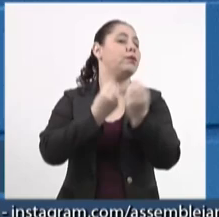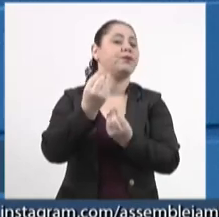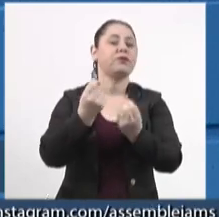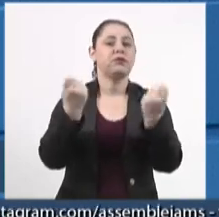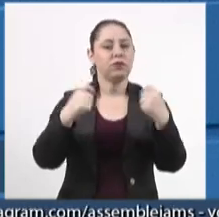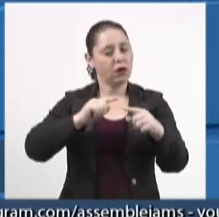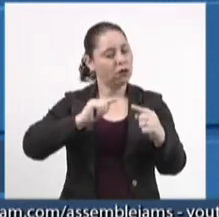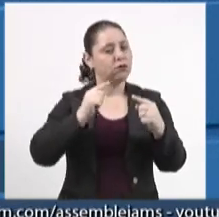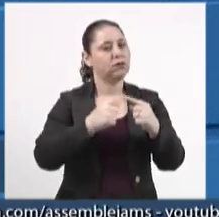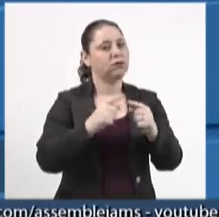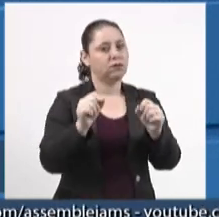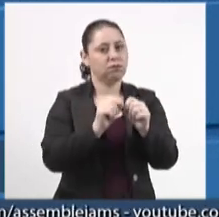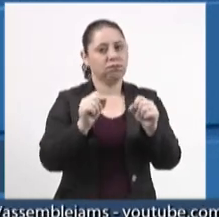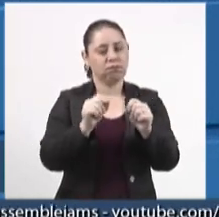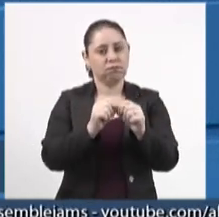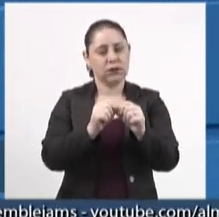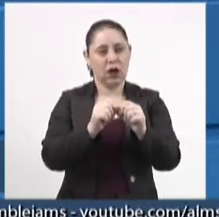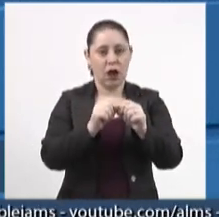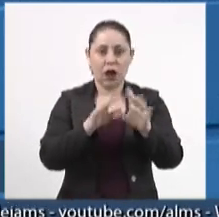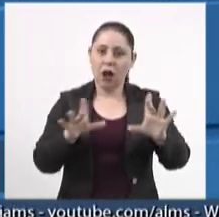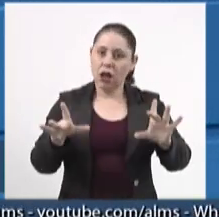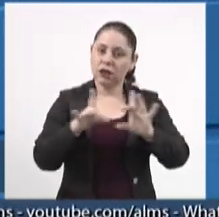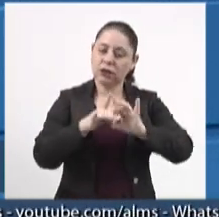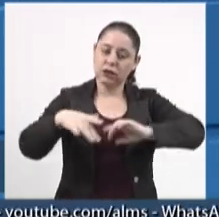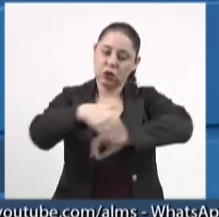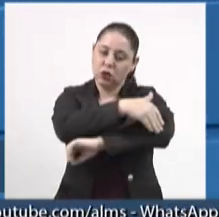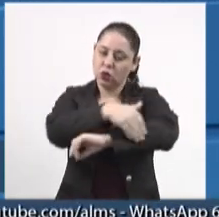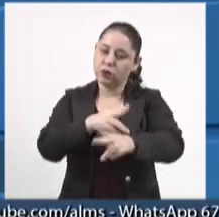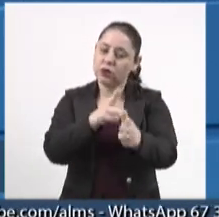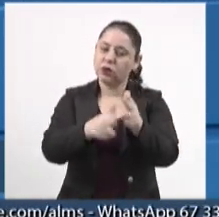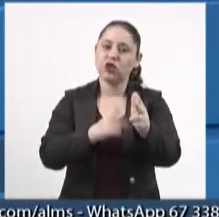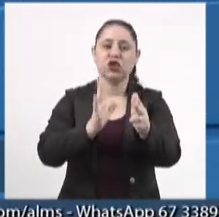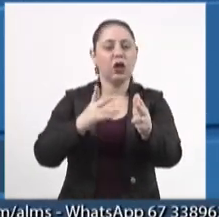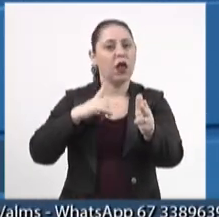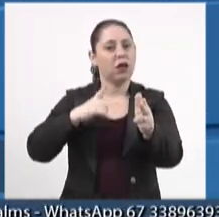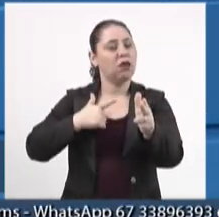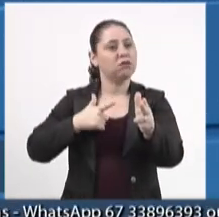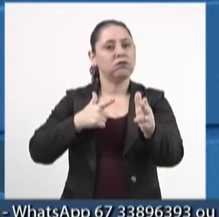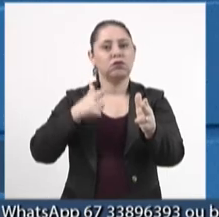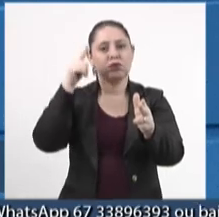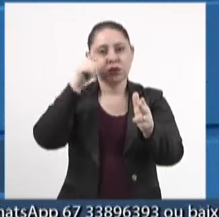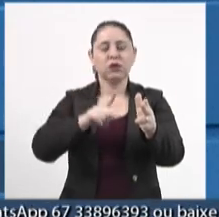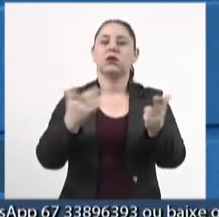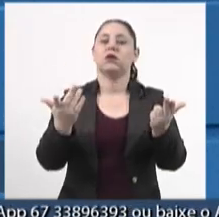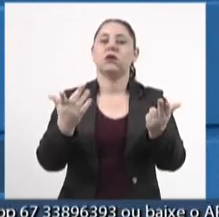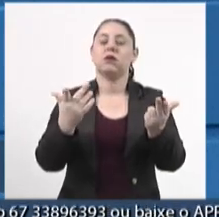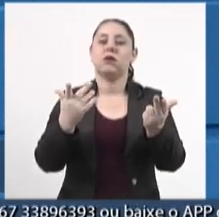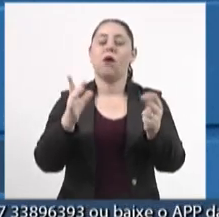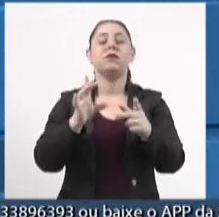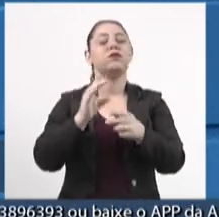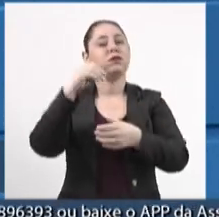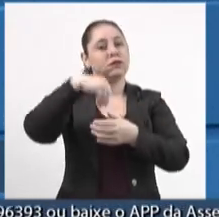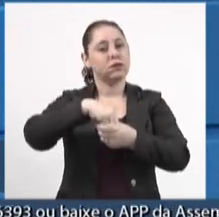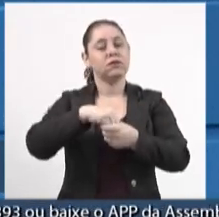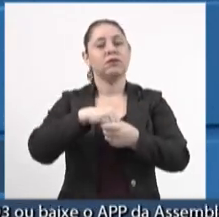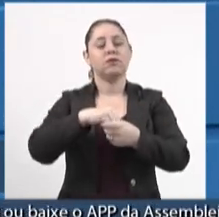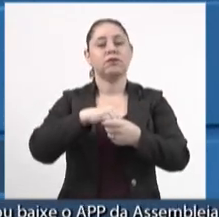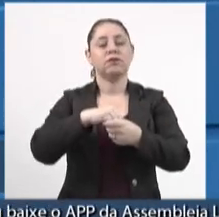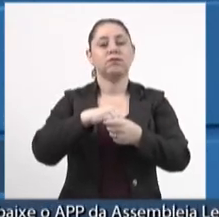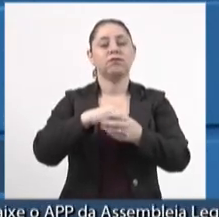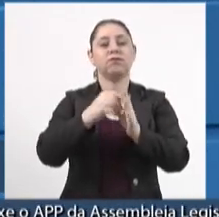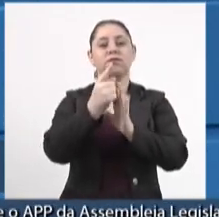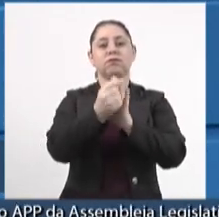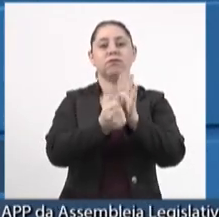e vamos fazer com que esse ramal que já é existente, que há muitos anos funciona, que possa estar dentro dessa relicitação da Malha